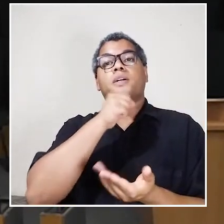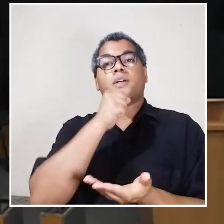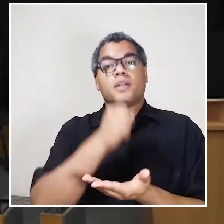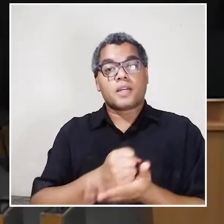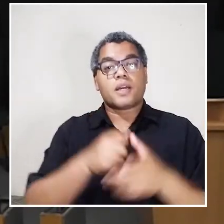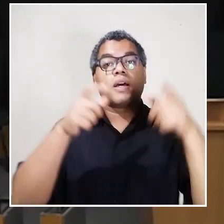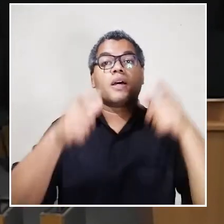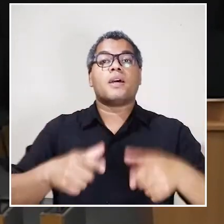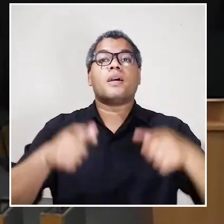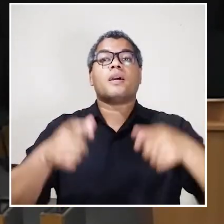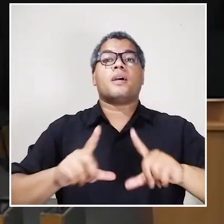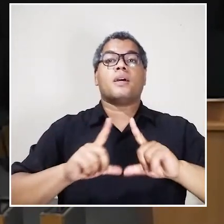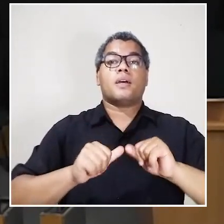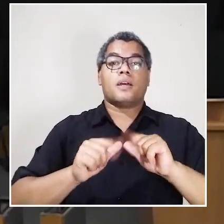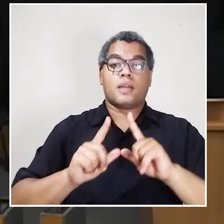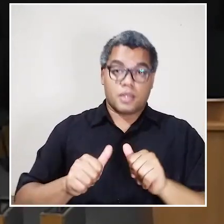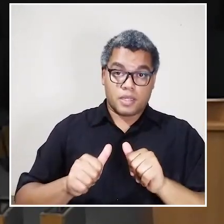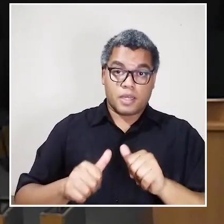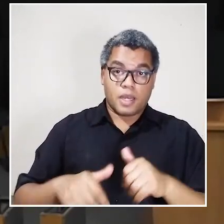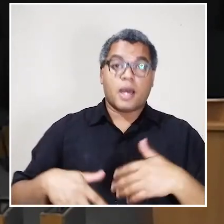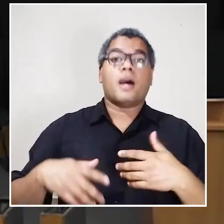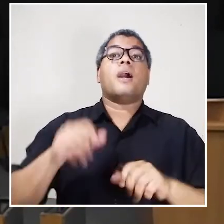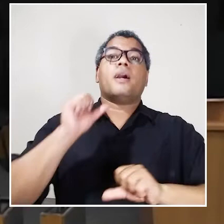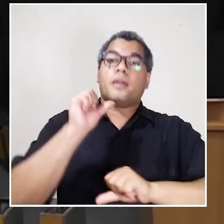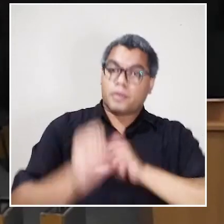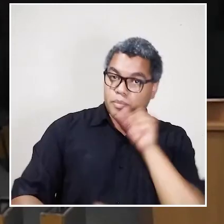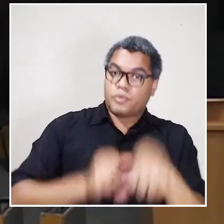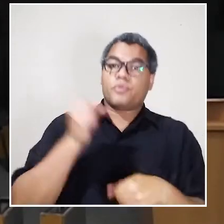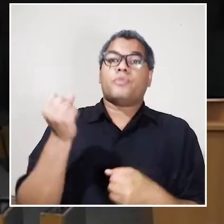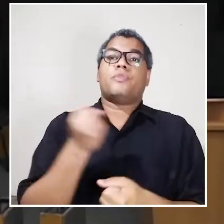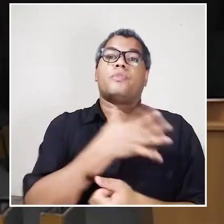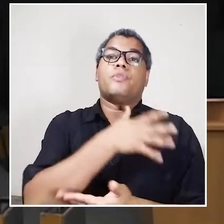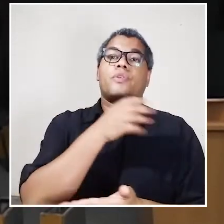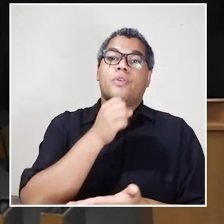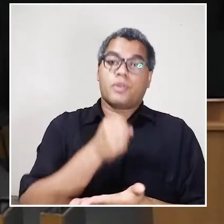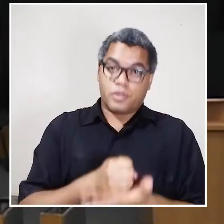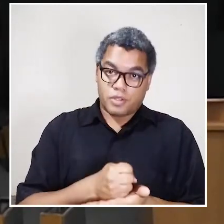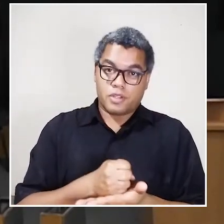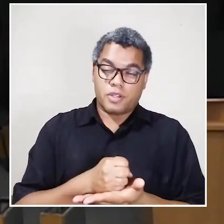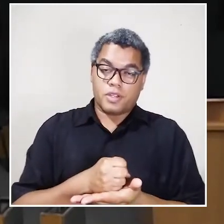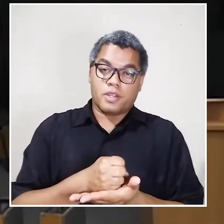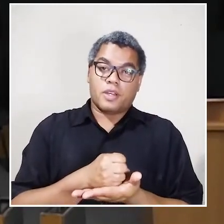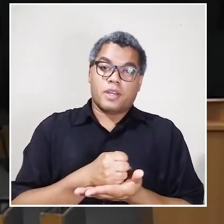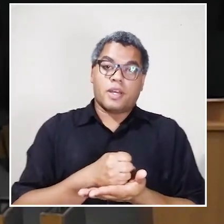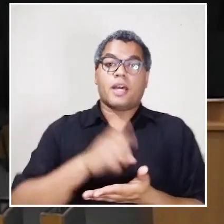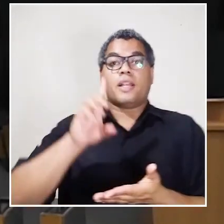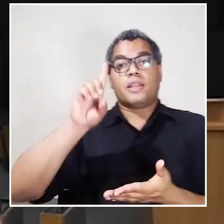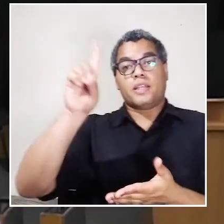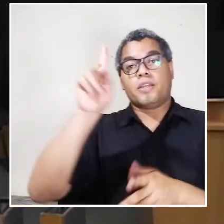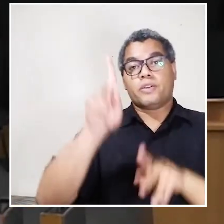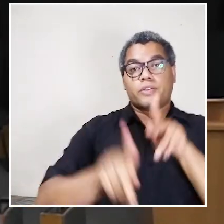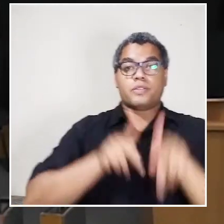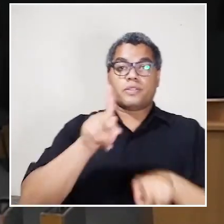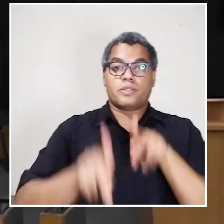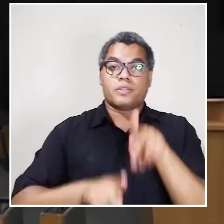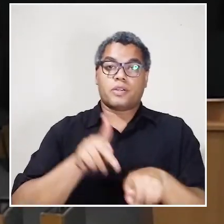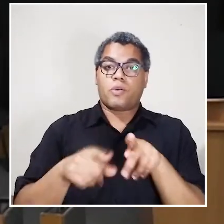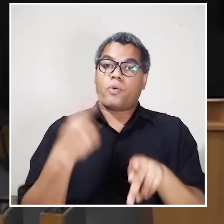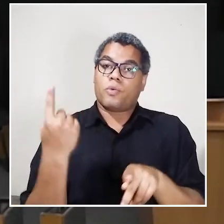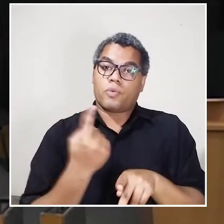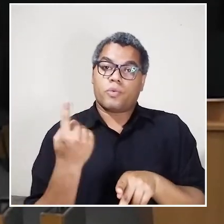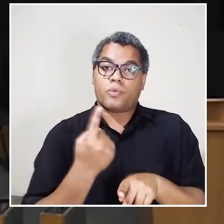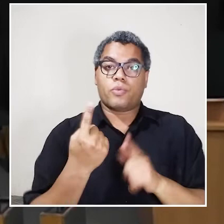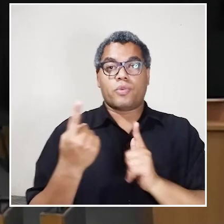no Novo Testamento Israel está na igreja. Deus só tem um povo. Se chamava Israel no Velho Testamento, se chama igreja no Novo